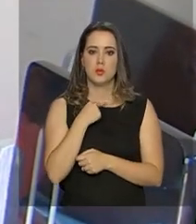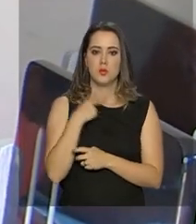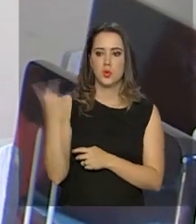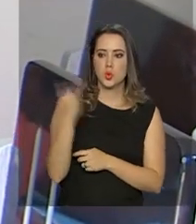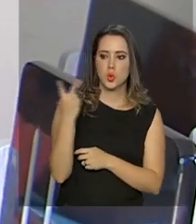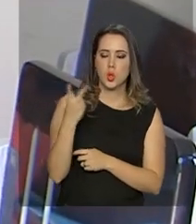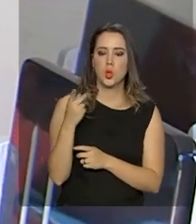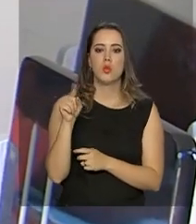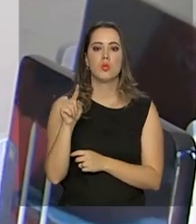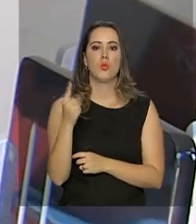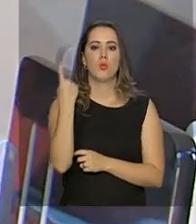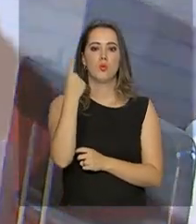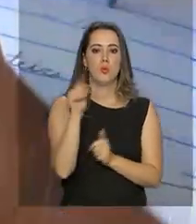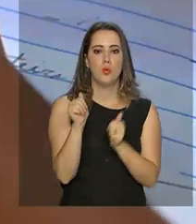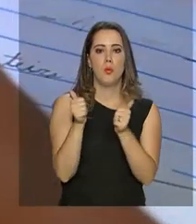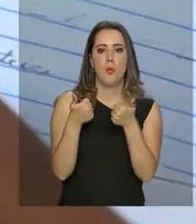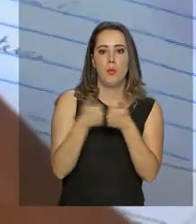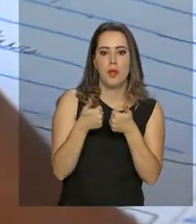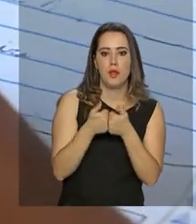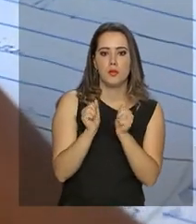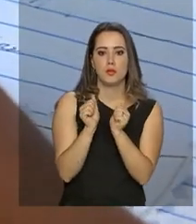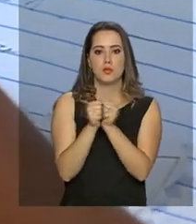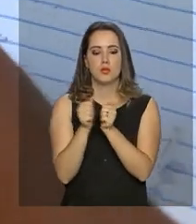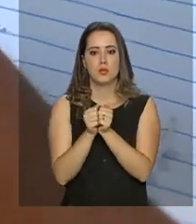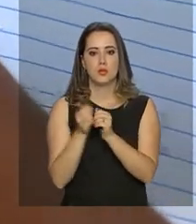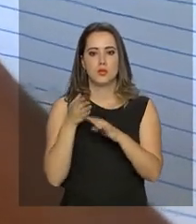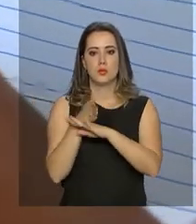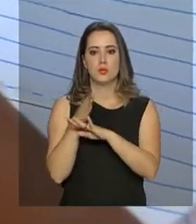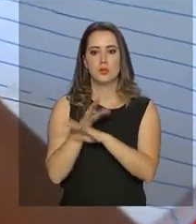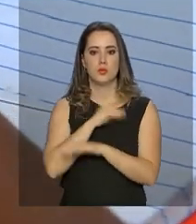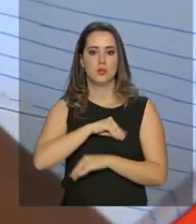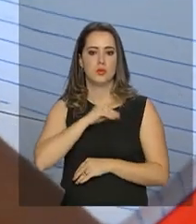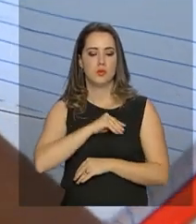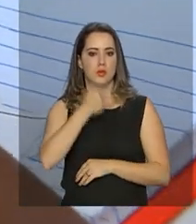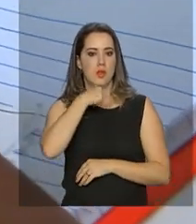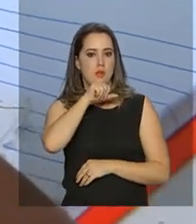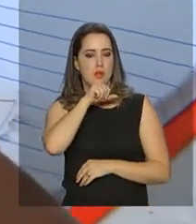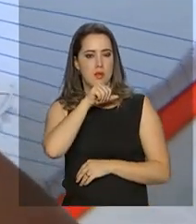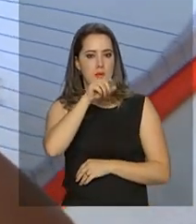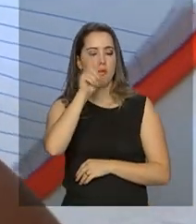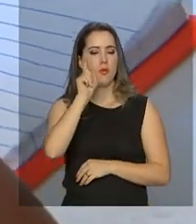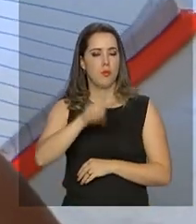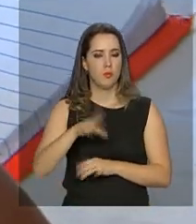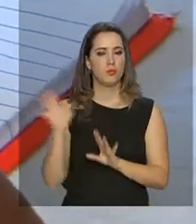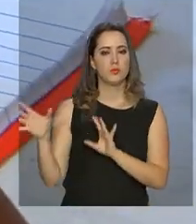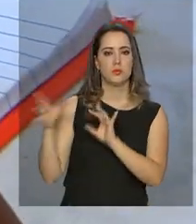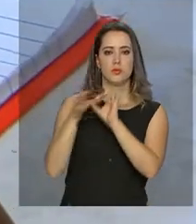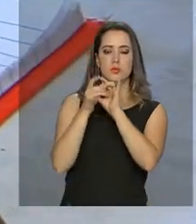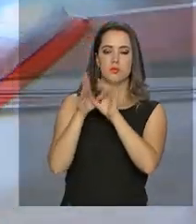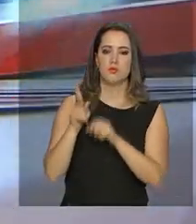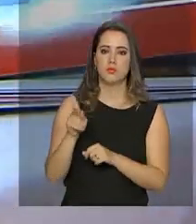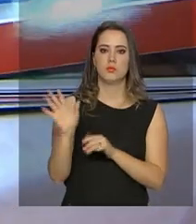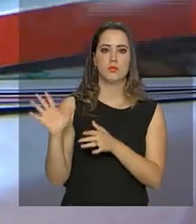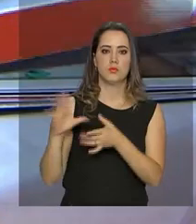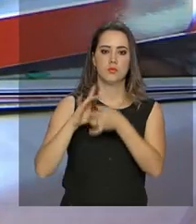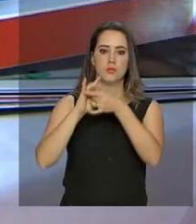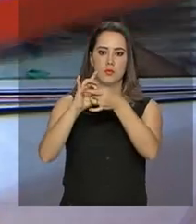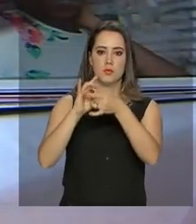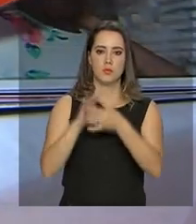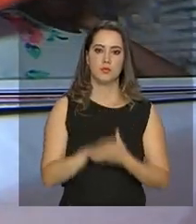26 pelo menos com um e ter acesso ao falar da maternidade é possibilitou esse contato mais próximo